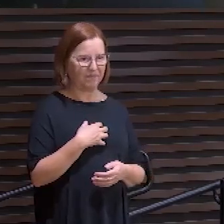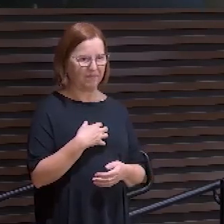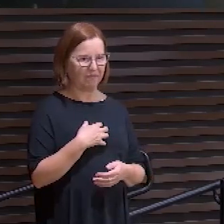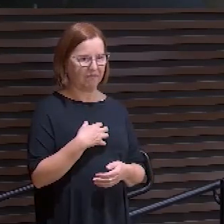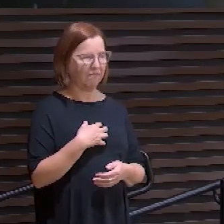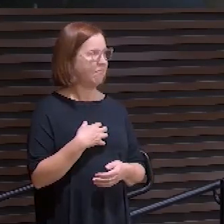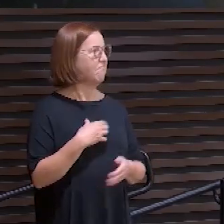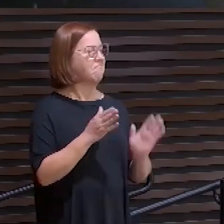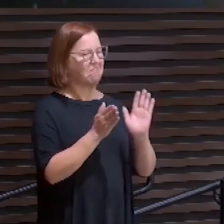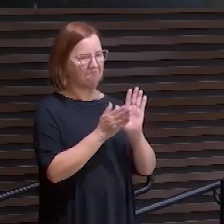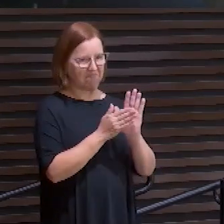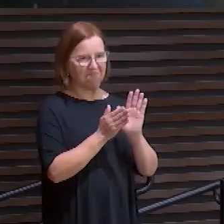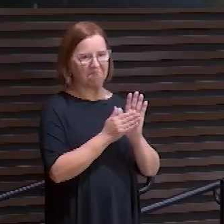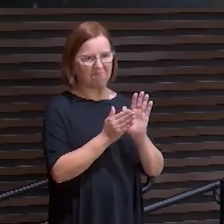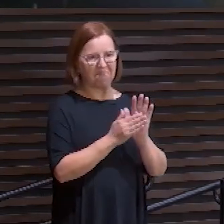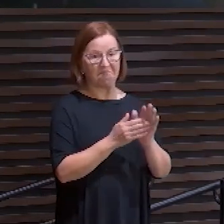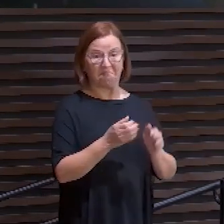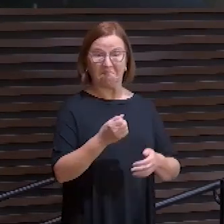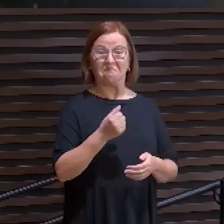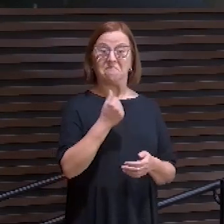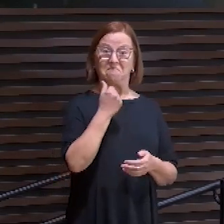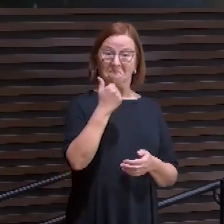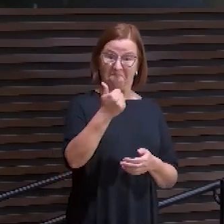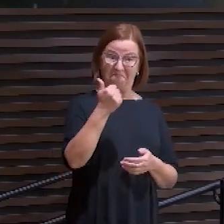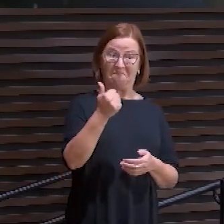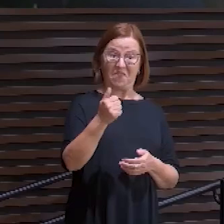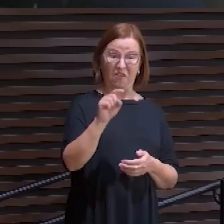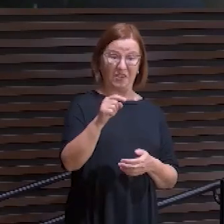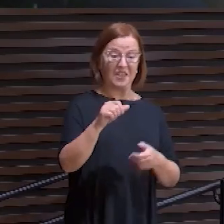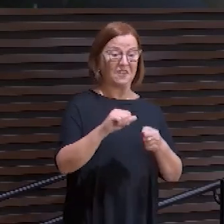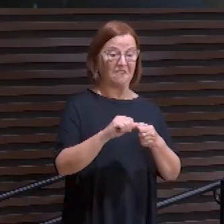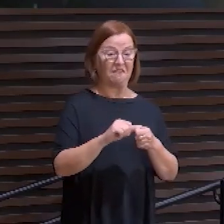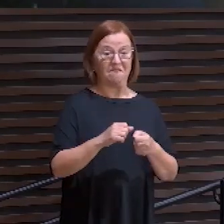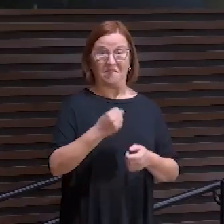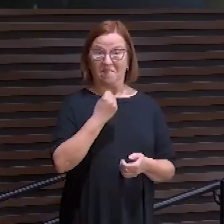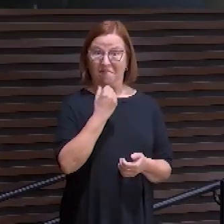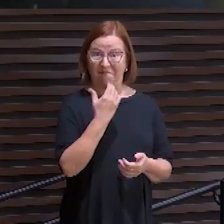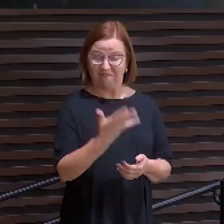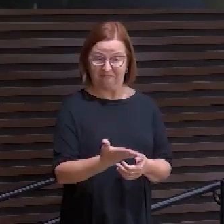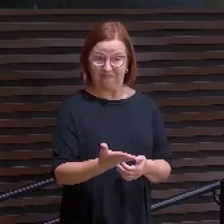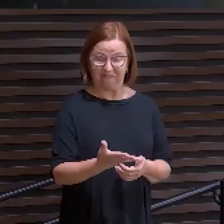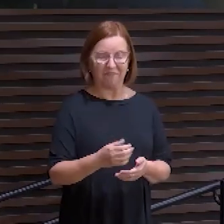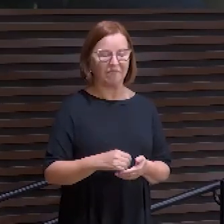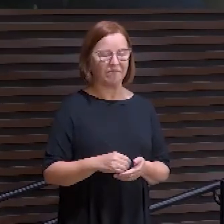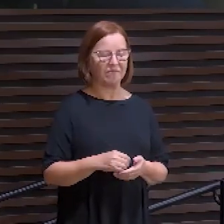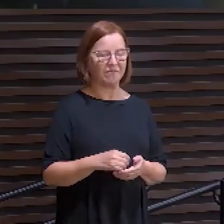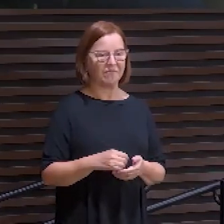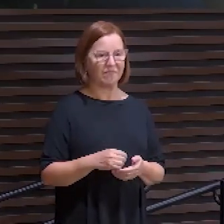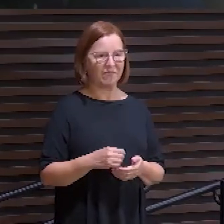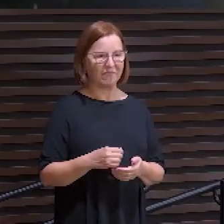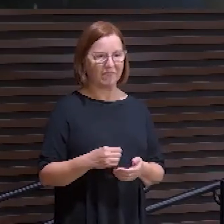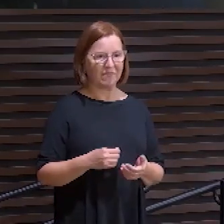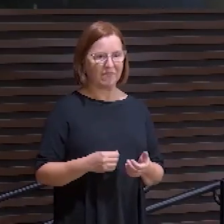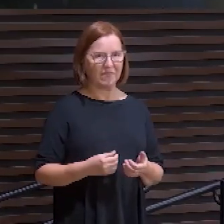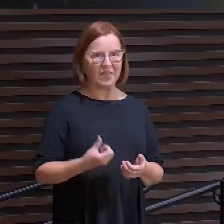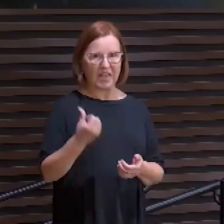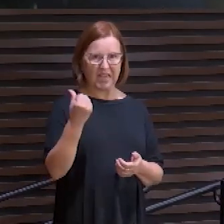Bravo, cara! Foi bem! Você fez bem. Sexto,